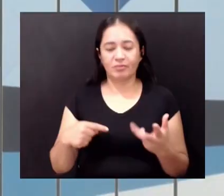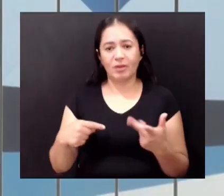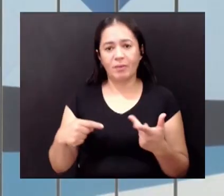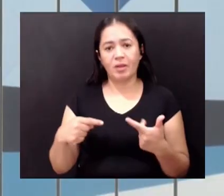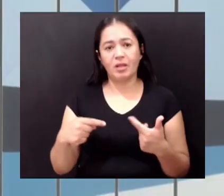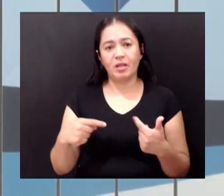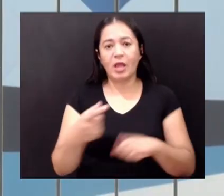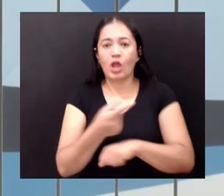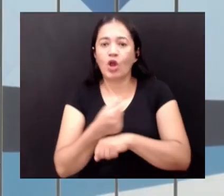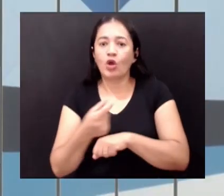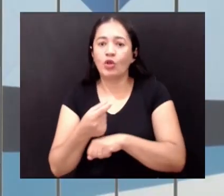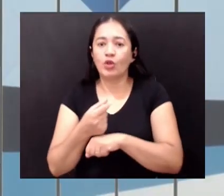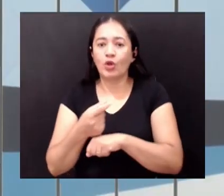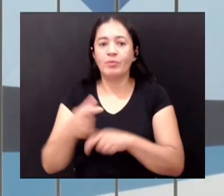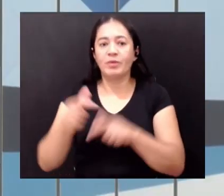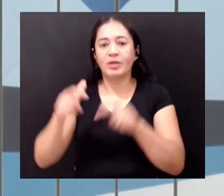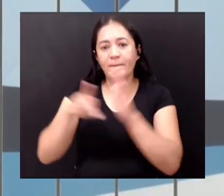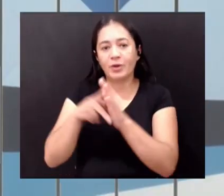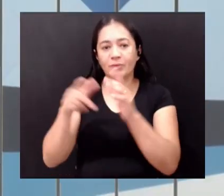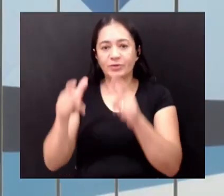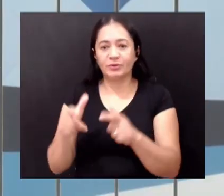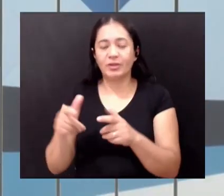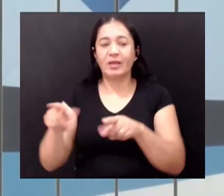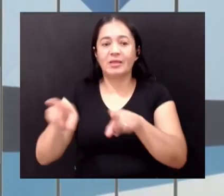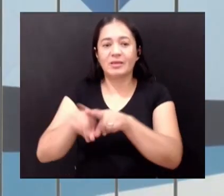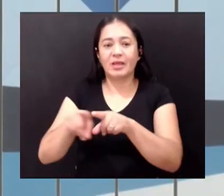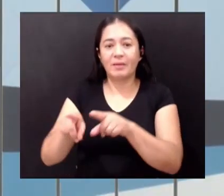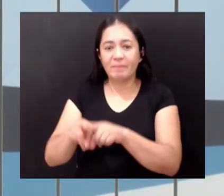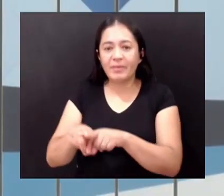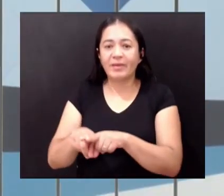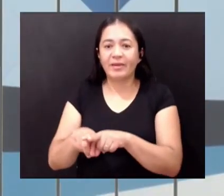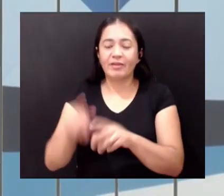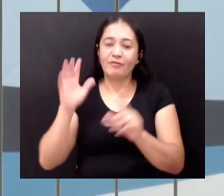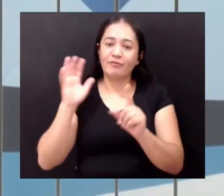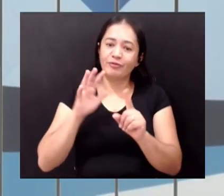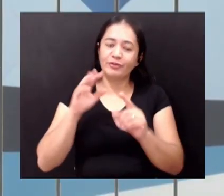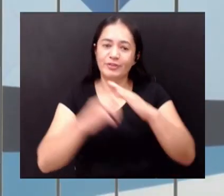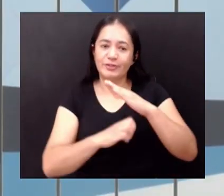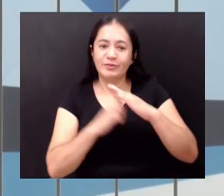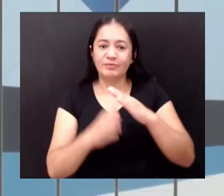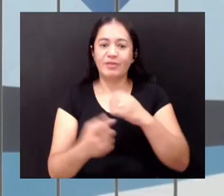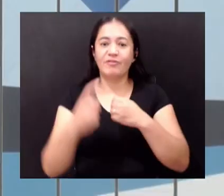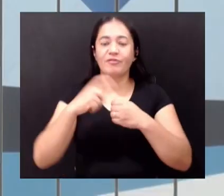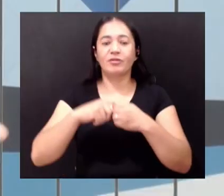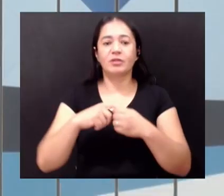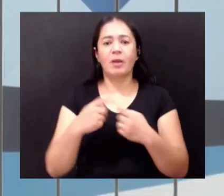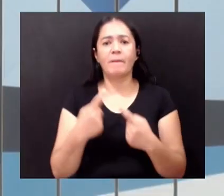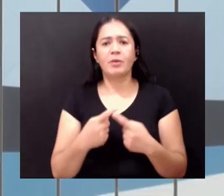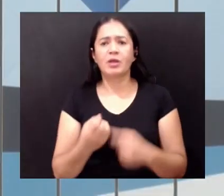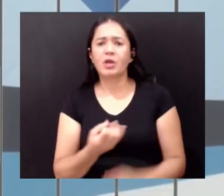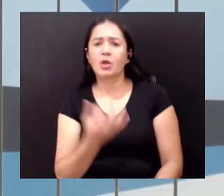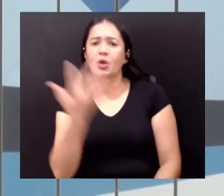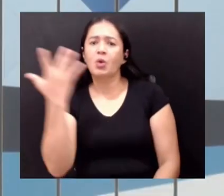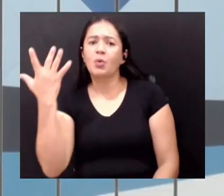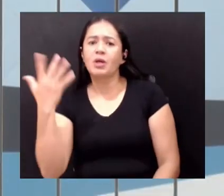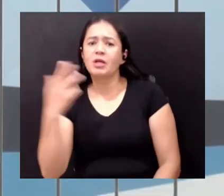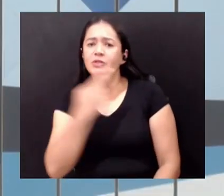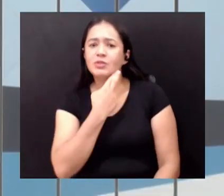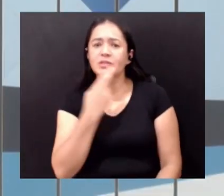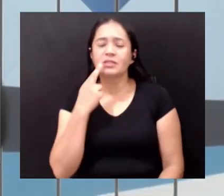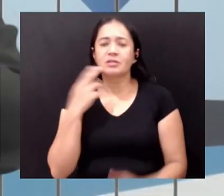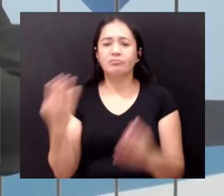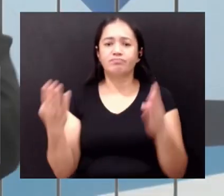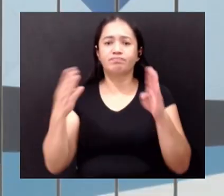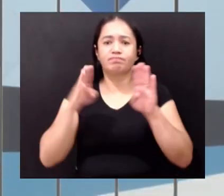puxando muito essas decisões dos empresários para voltar para o presencial, né, para reaquecer. Quantos mercados, né, quantos restaurantes fecharam na pandemia? Porque